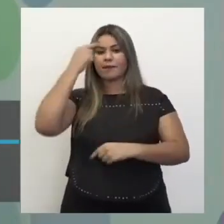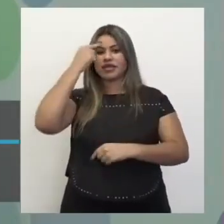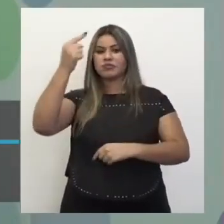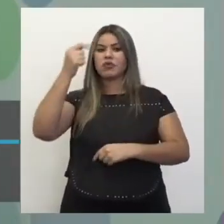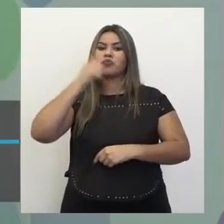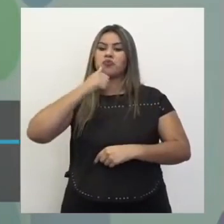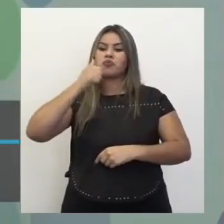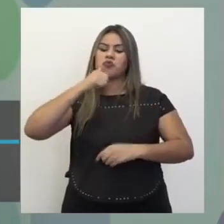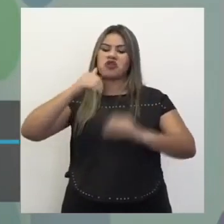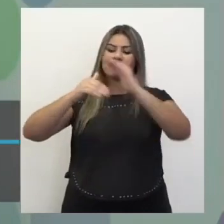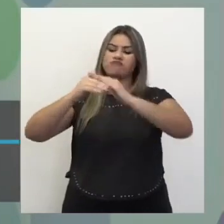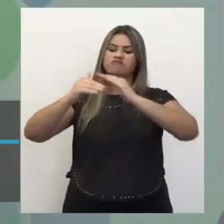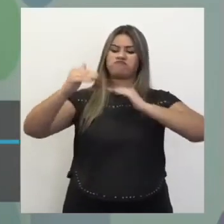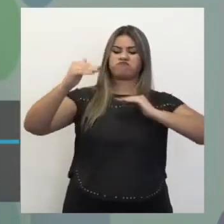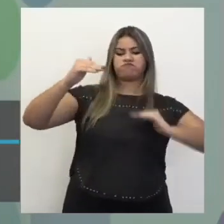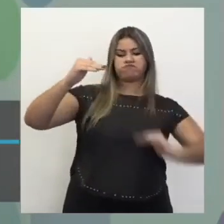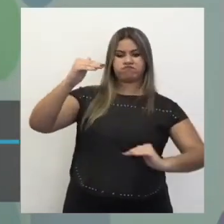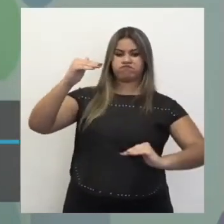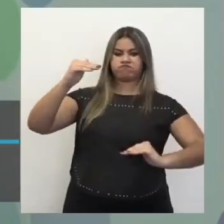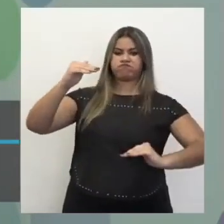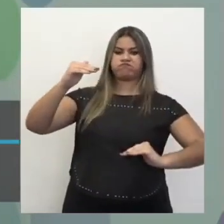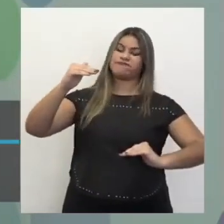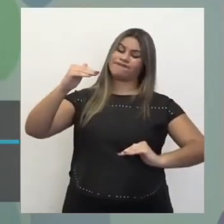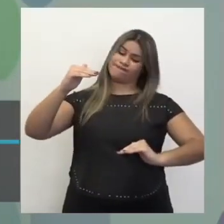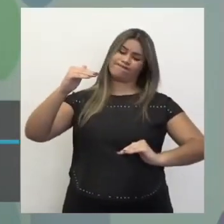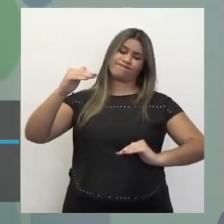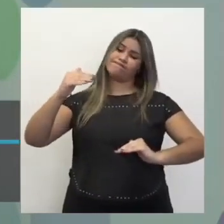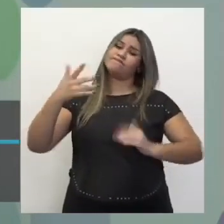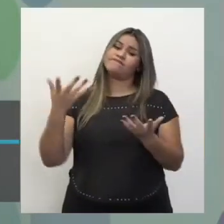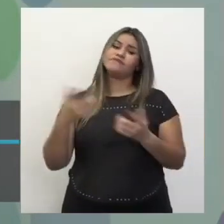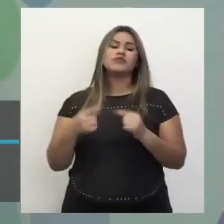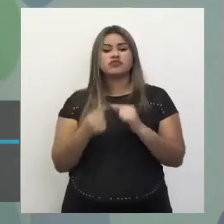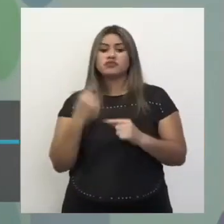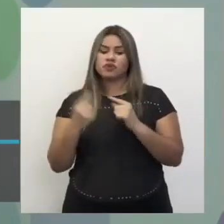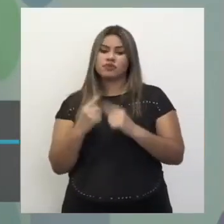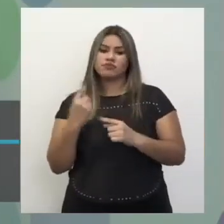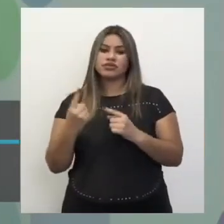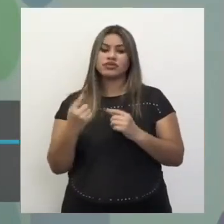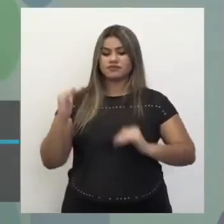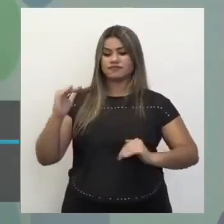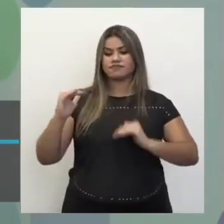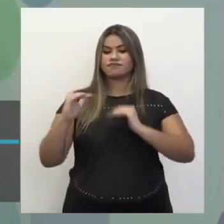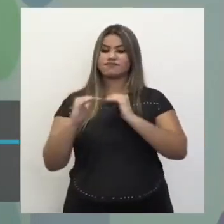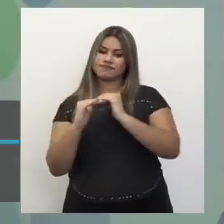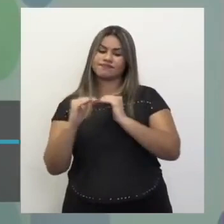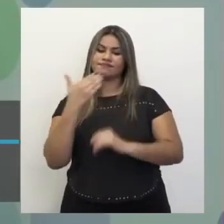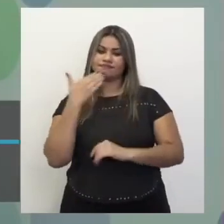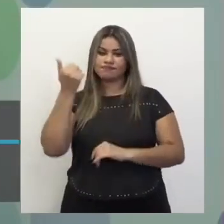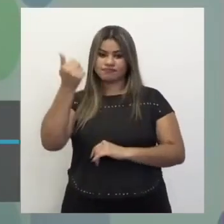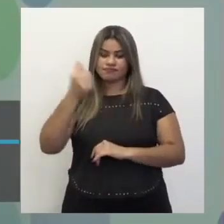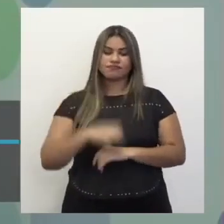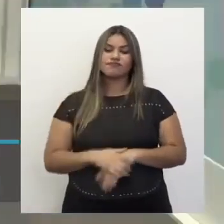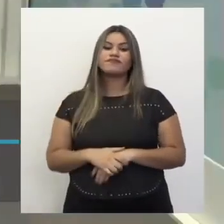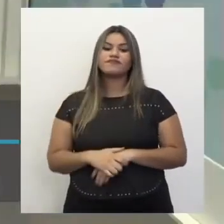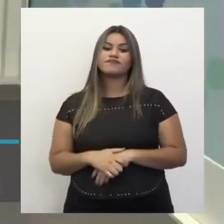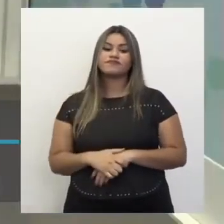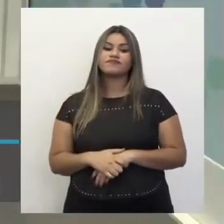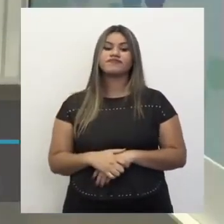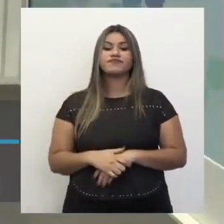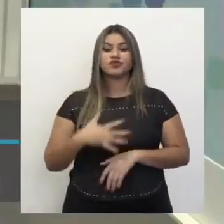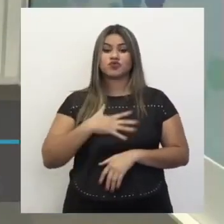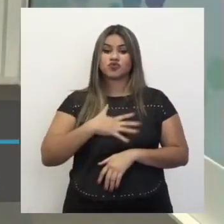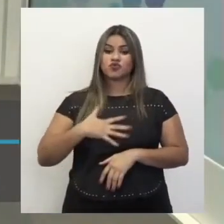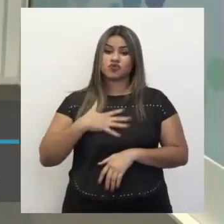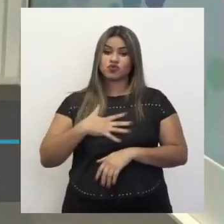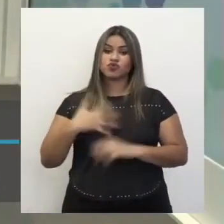que coloca a mulher num patamar que não é o seu patamar, que é o patamar da igualdade. Eu gosto muito, tenho certeza que a Márcia vai conhecer